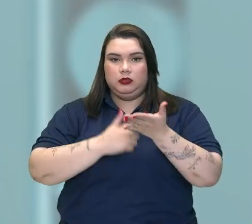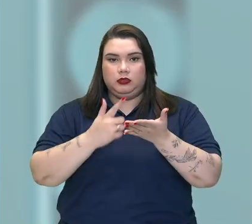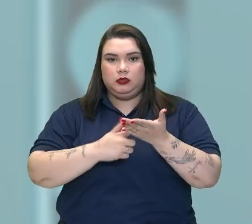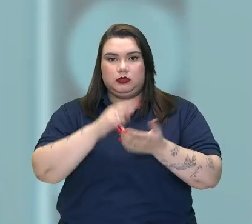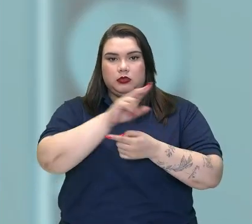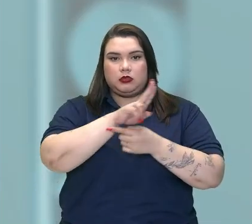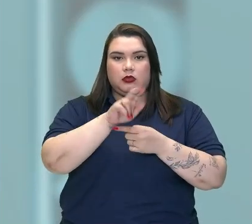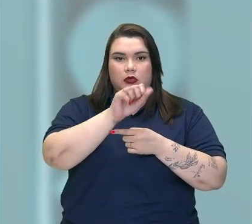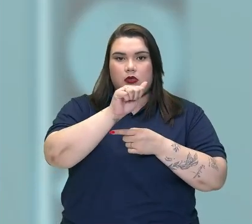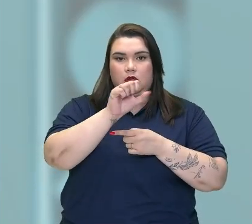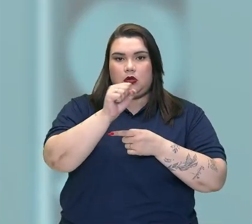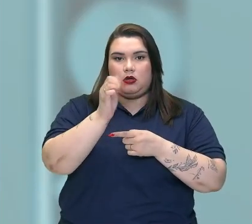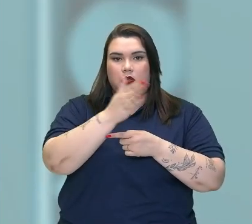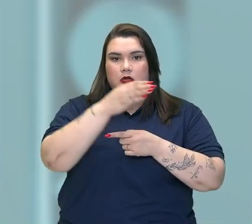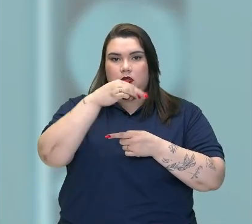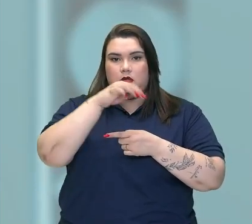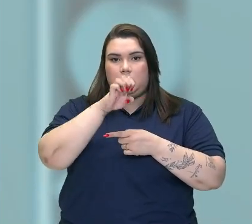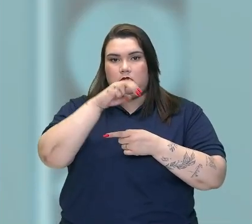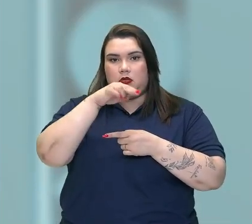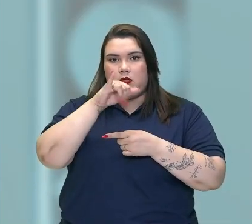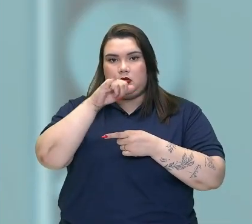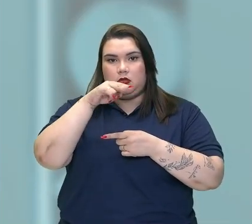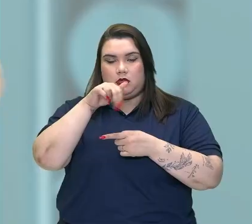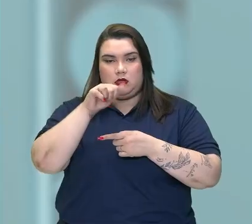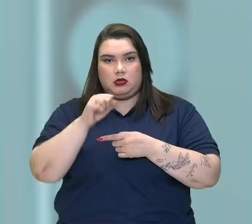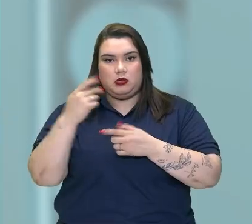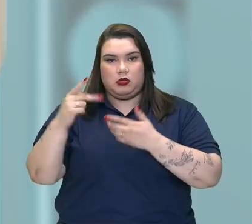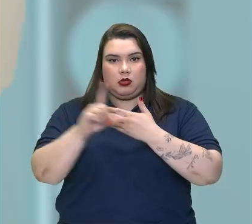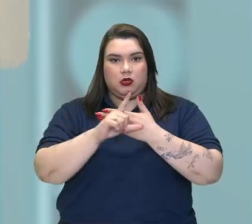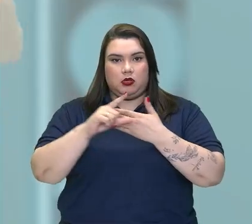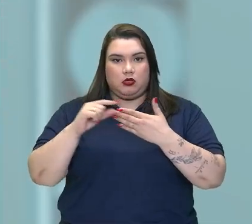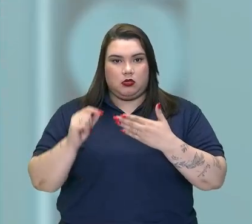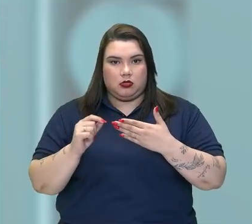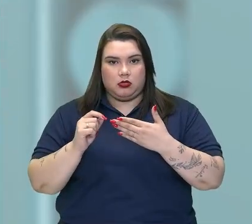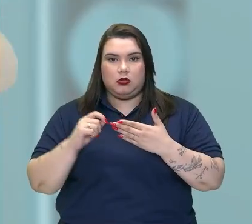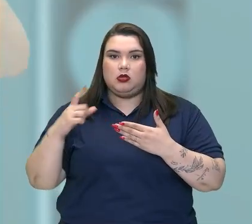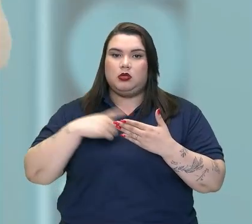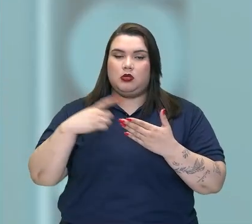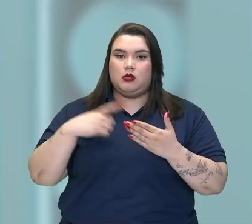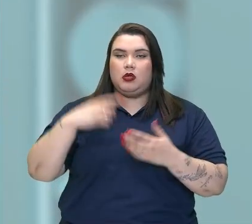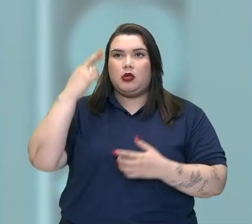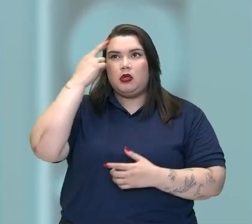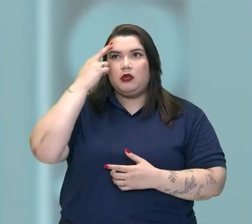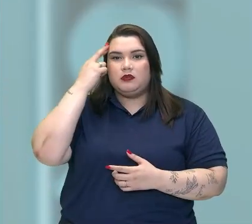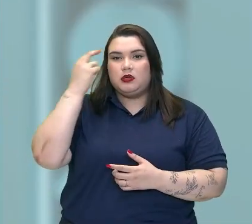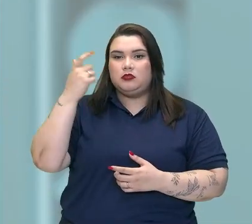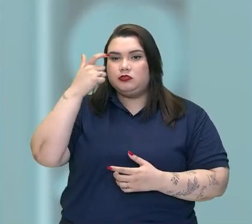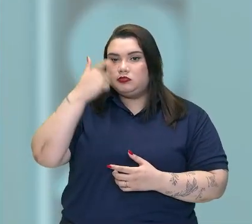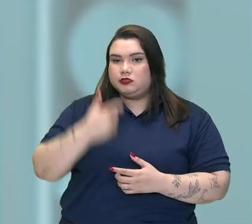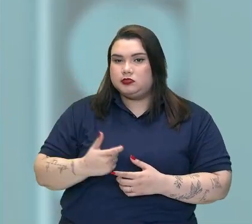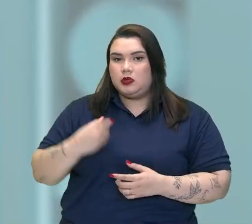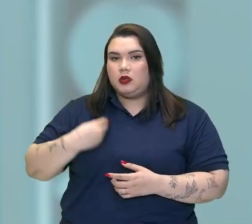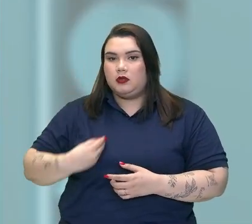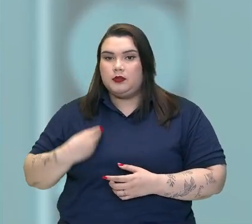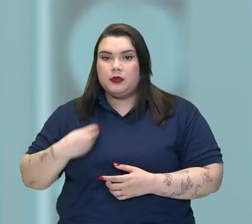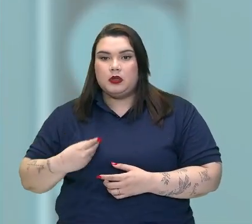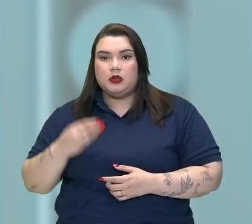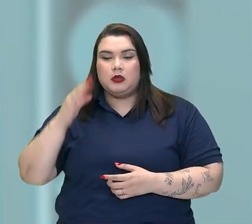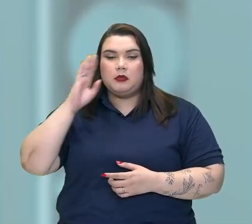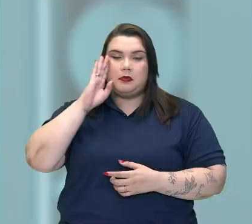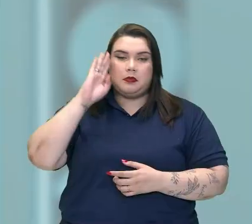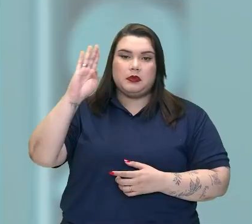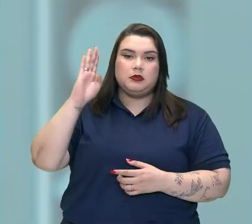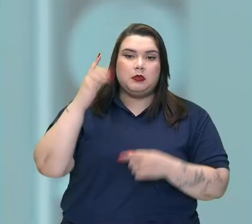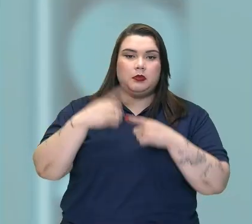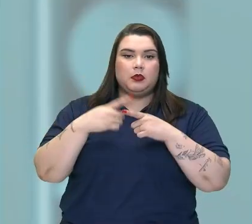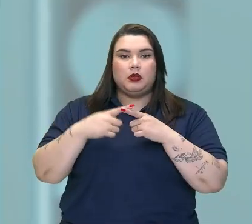As Meninas, de Lígia Fagundes Telles, as meninas têm essa reflexão. Eu estou aqui, sobretudo porque, se a gente pensar na época,